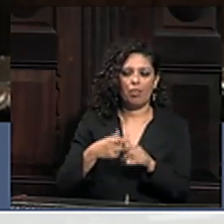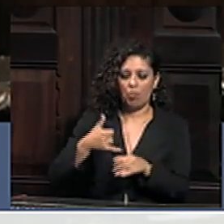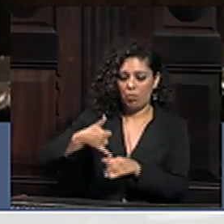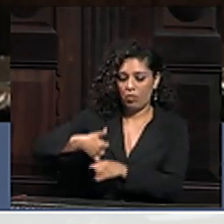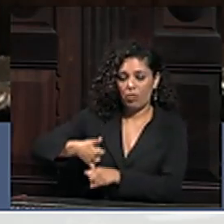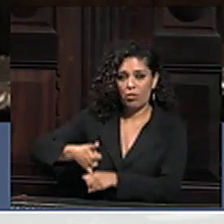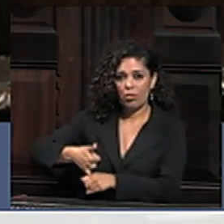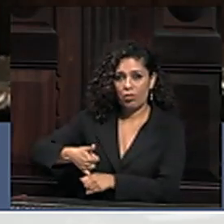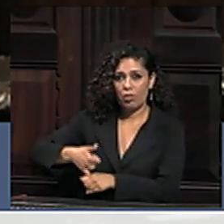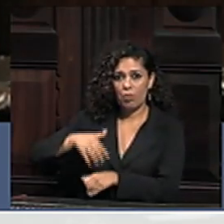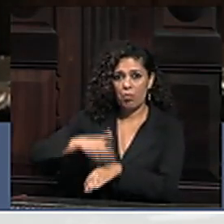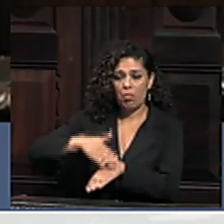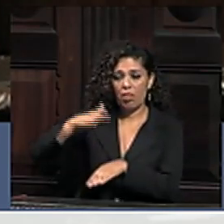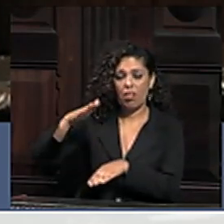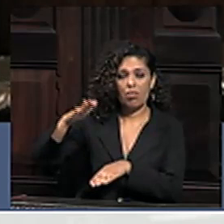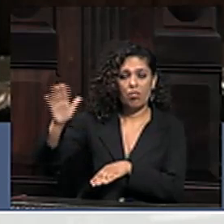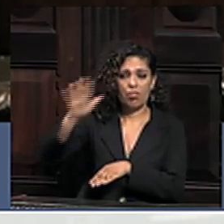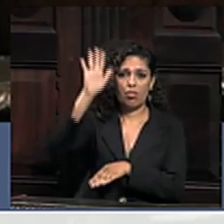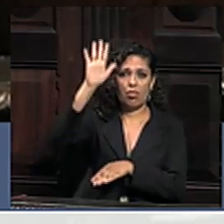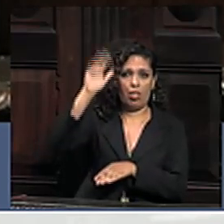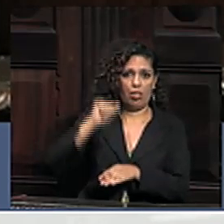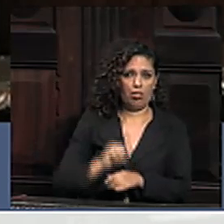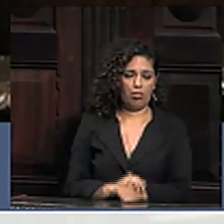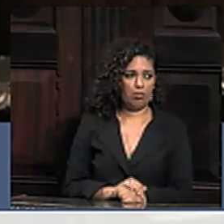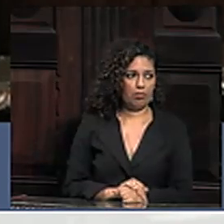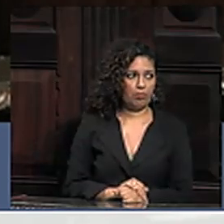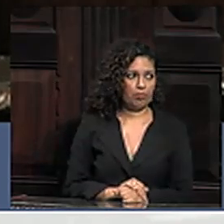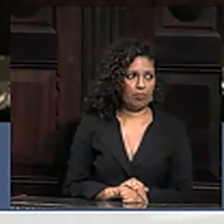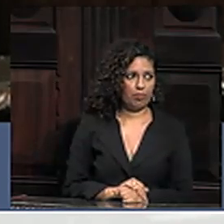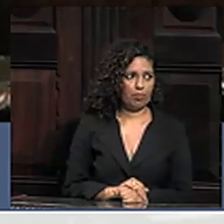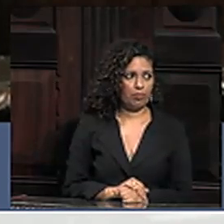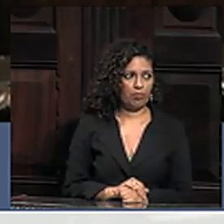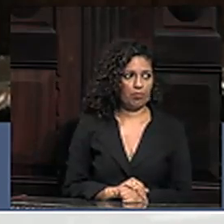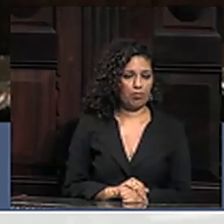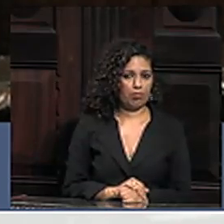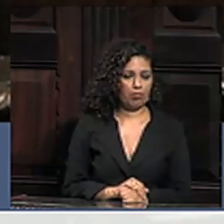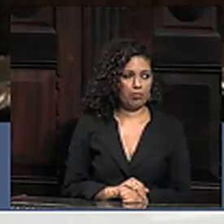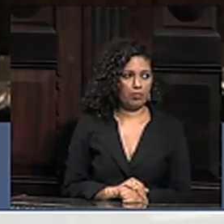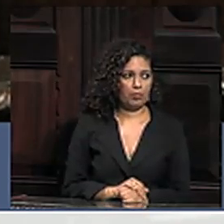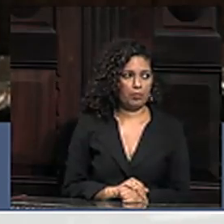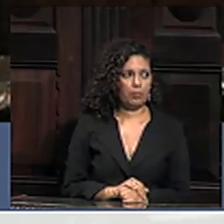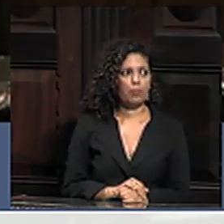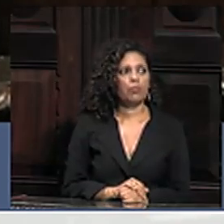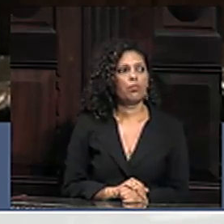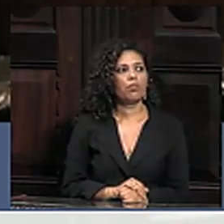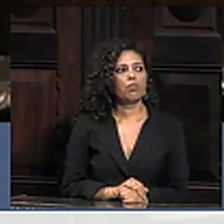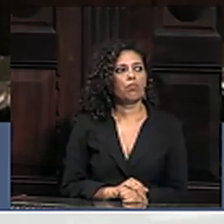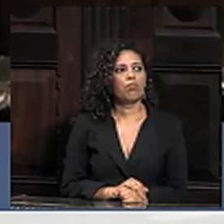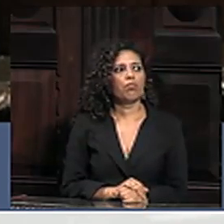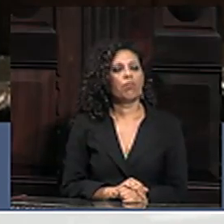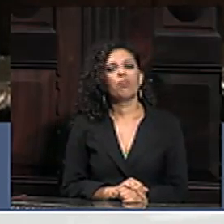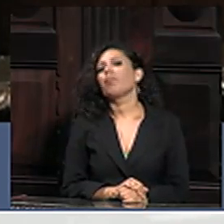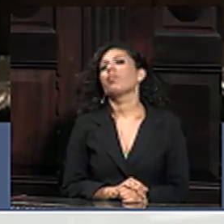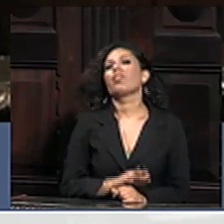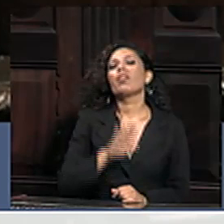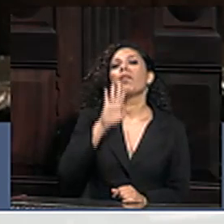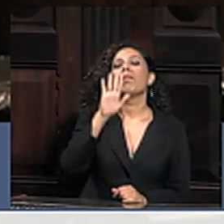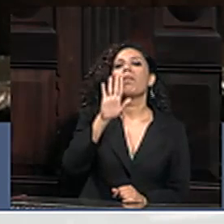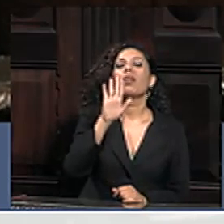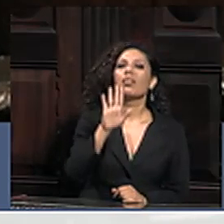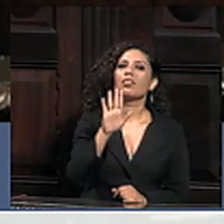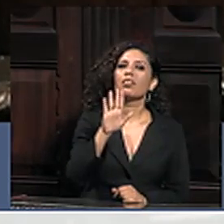no último leilão, o governo arrecadou, deputado Luiz Martins, 1 centavo de